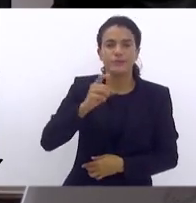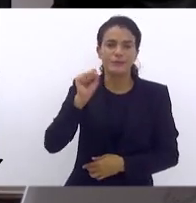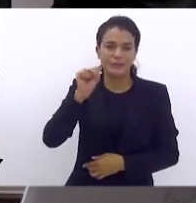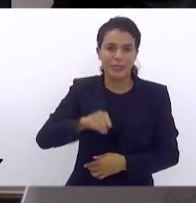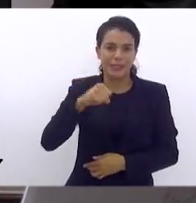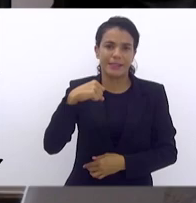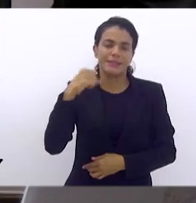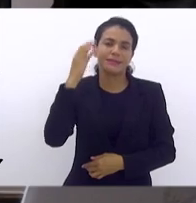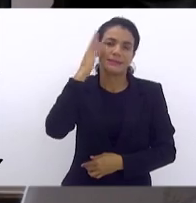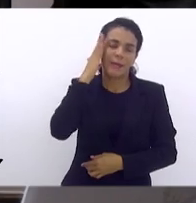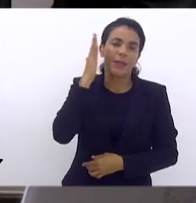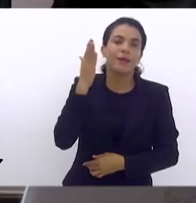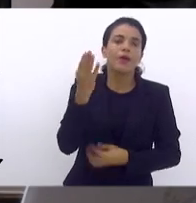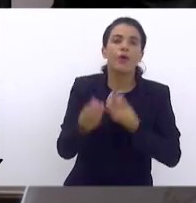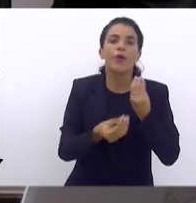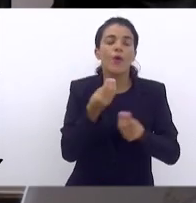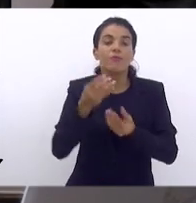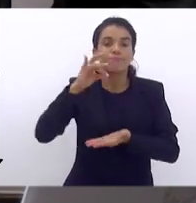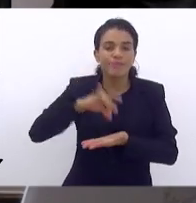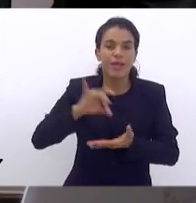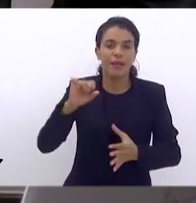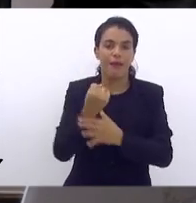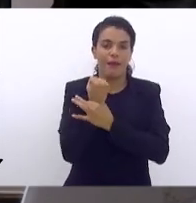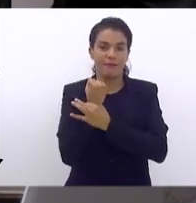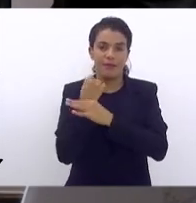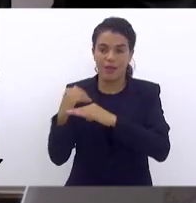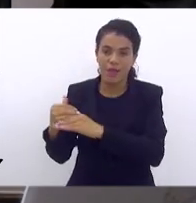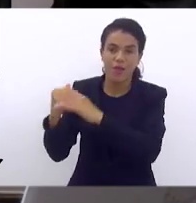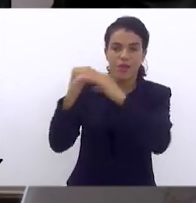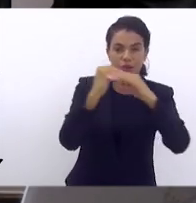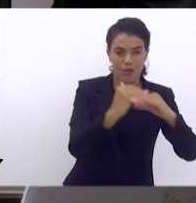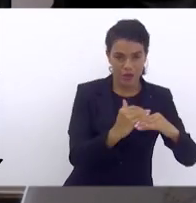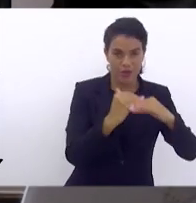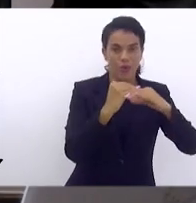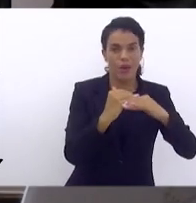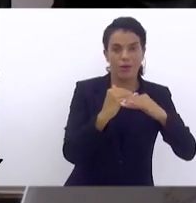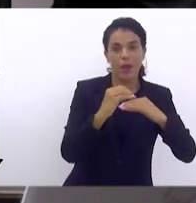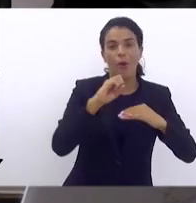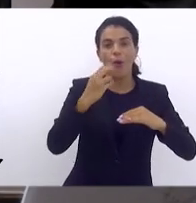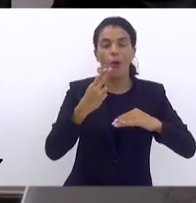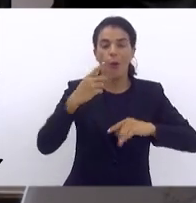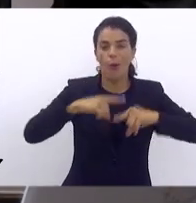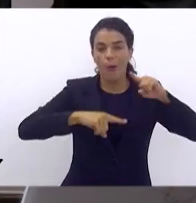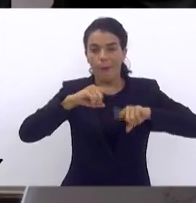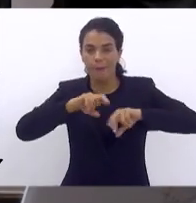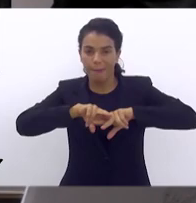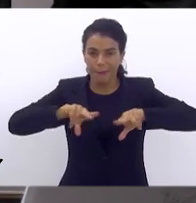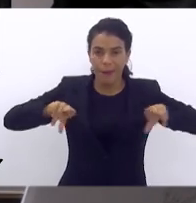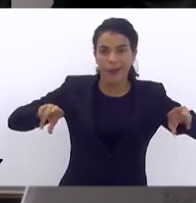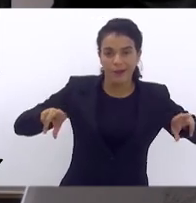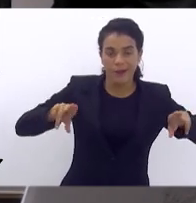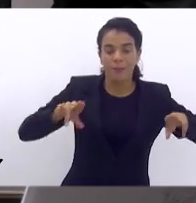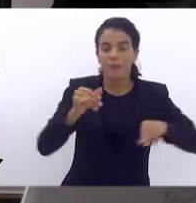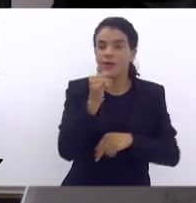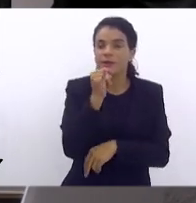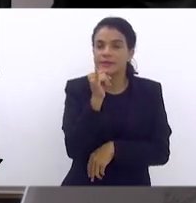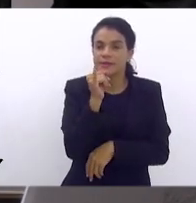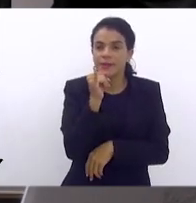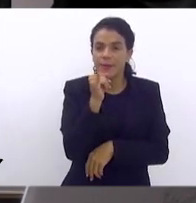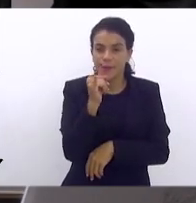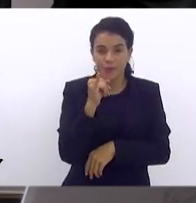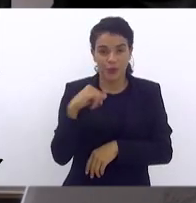que é para realmente a gente garantir a igualdade substancial ou material que a gente fala né que é